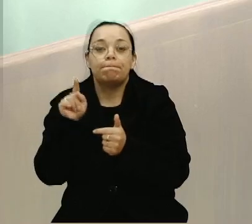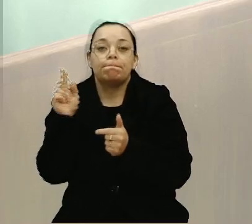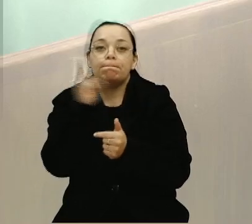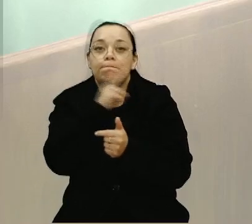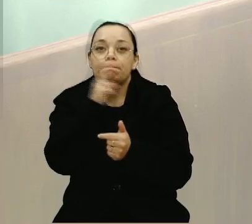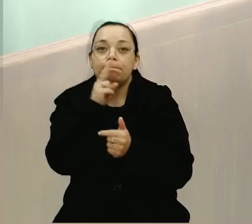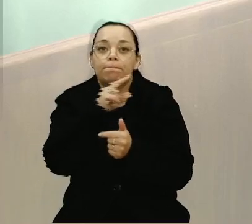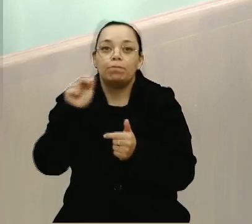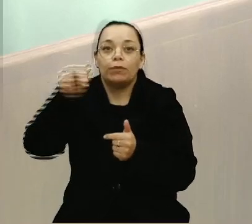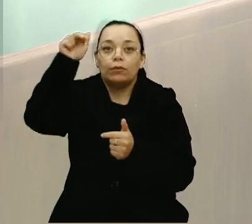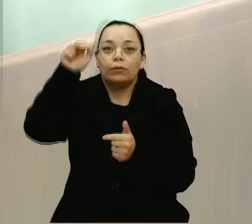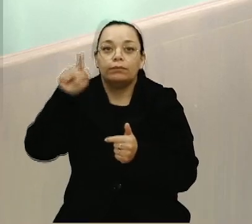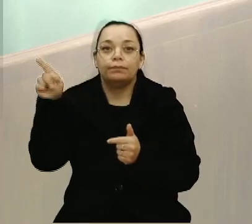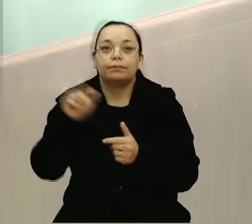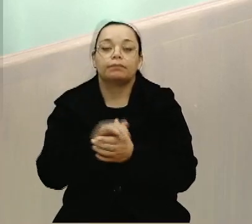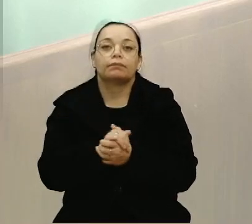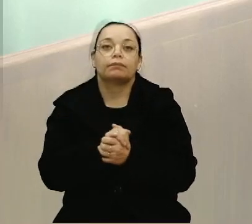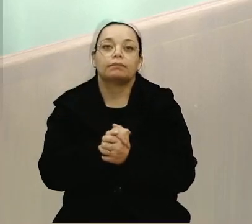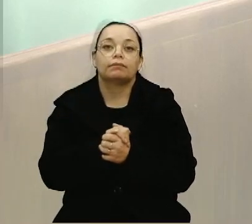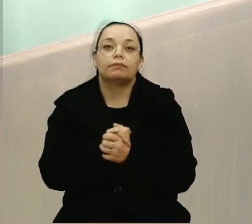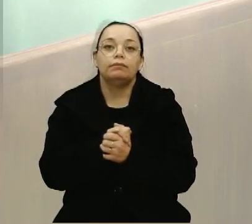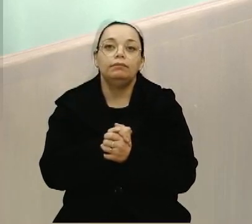da Zona Norte.